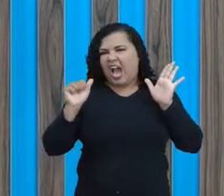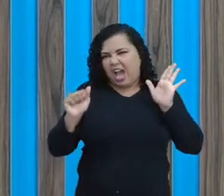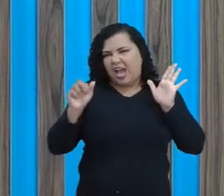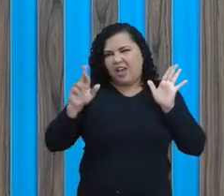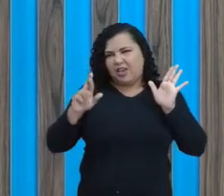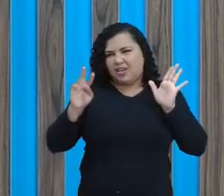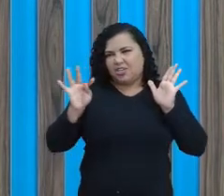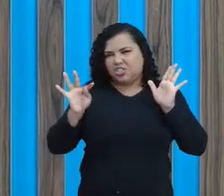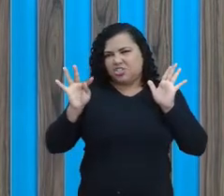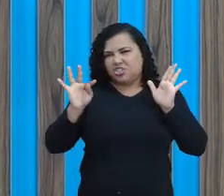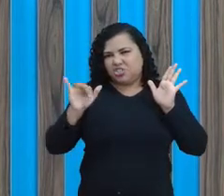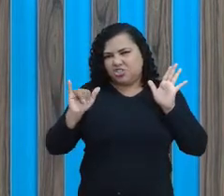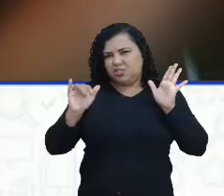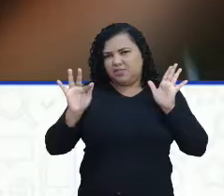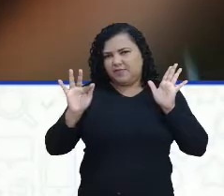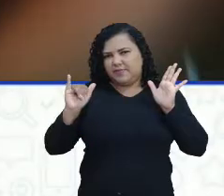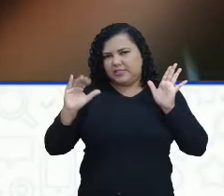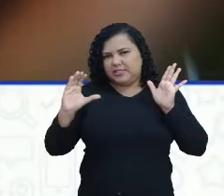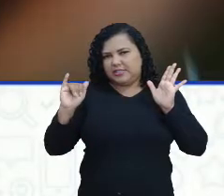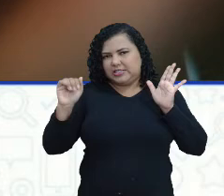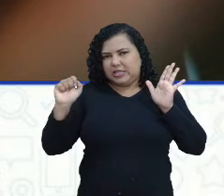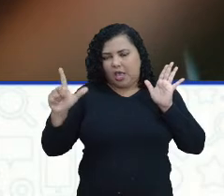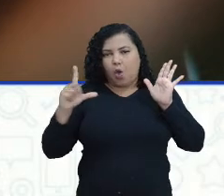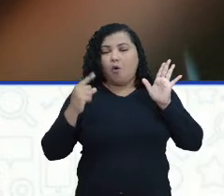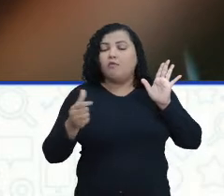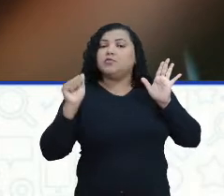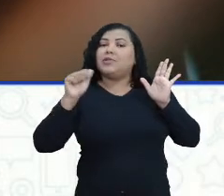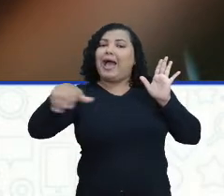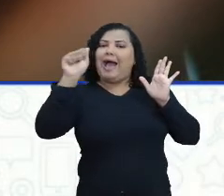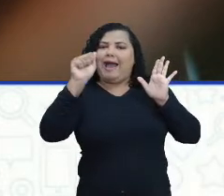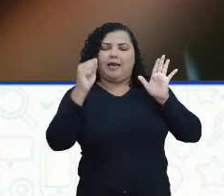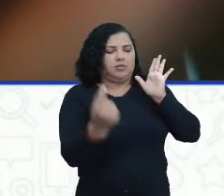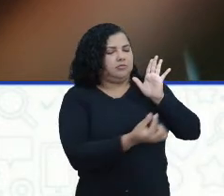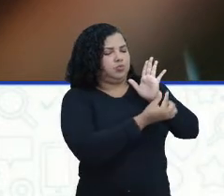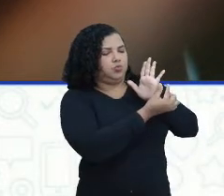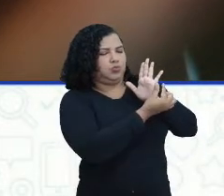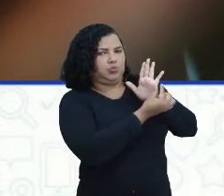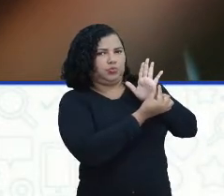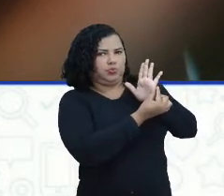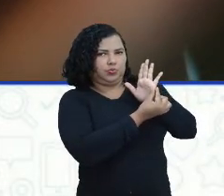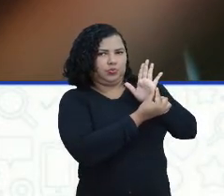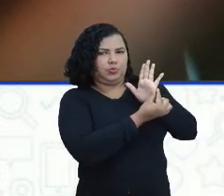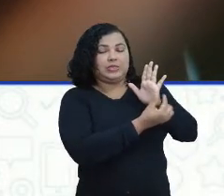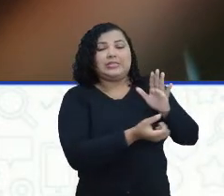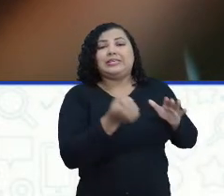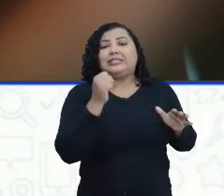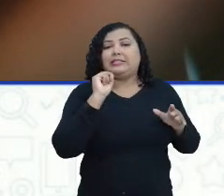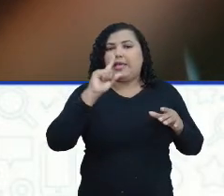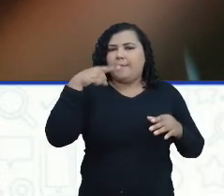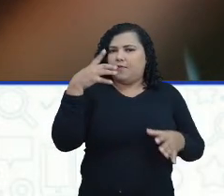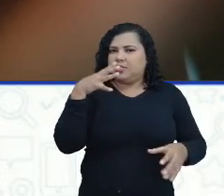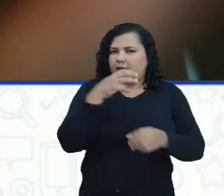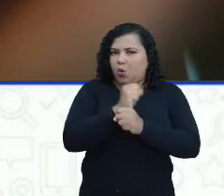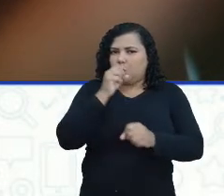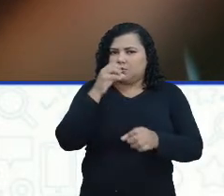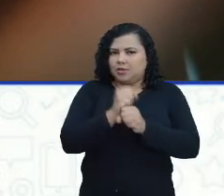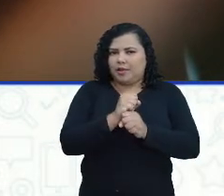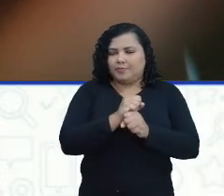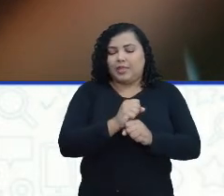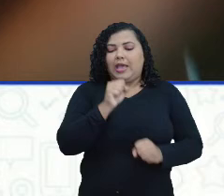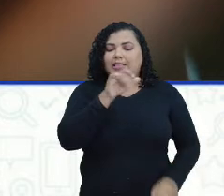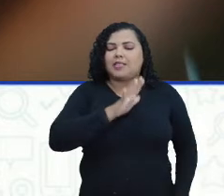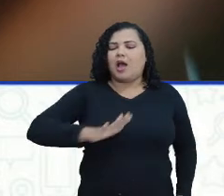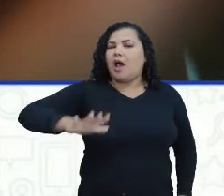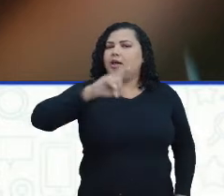Terminado isso, você vai contar e vai dizer para a gente como é que está esse